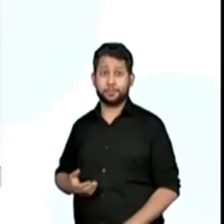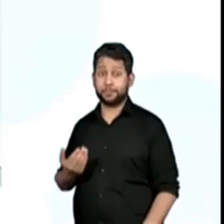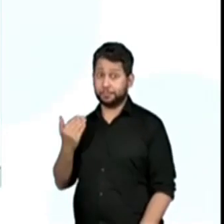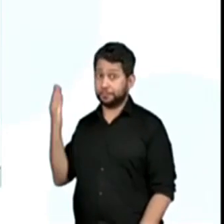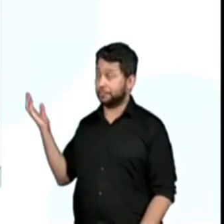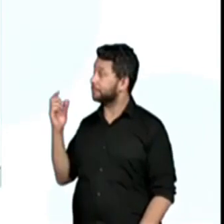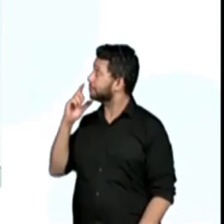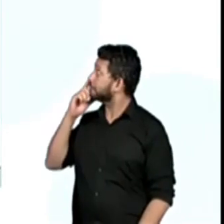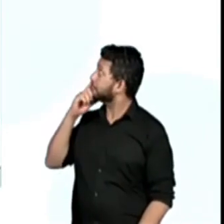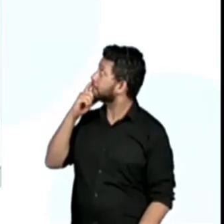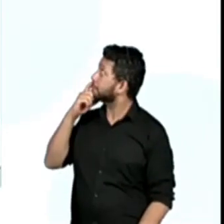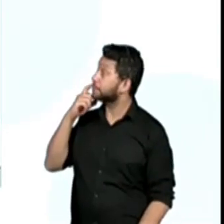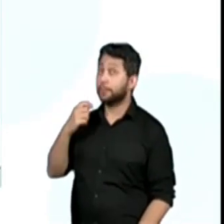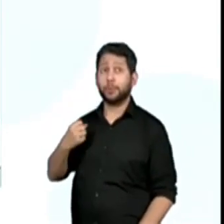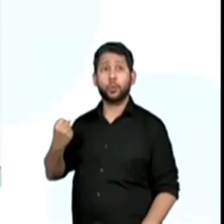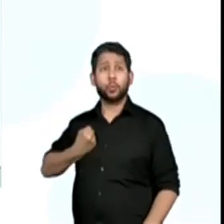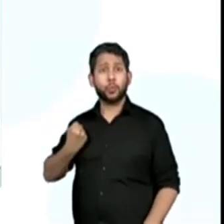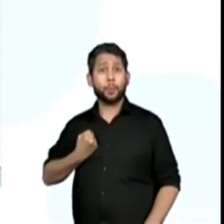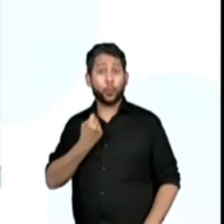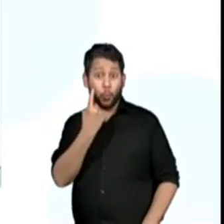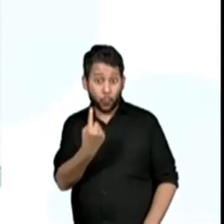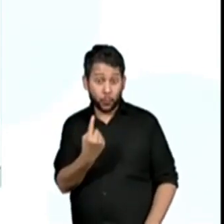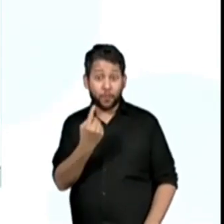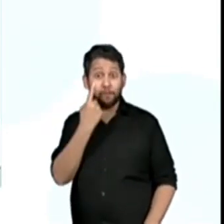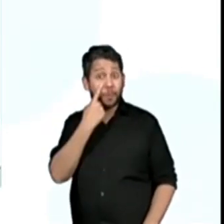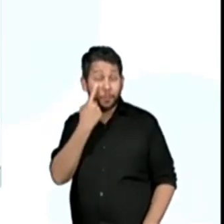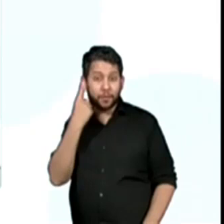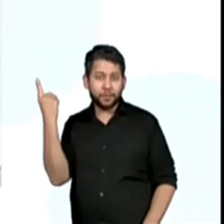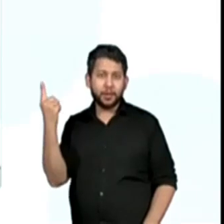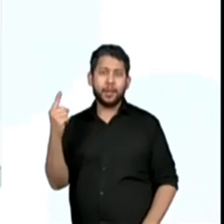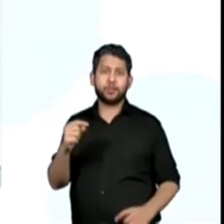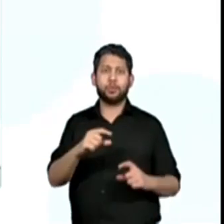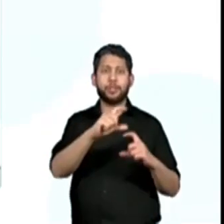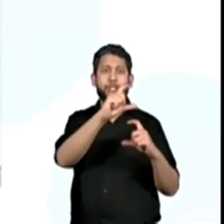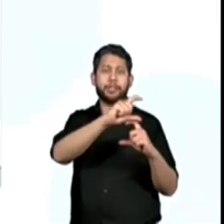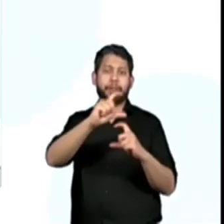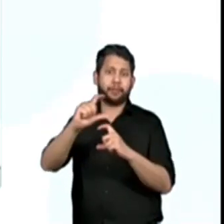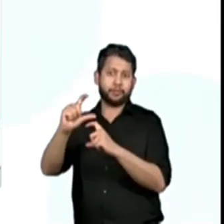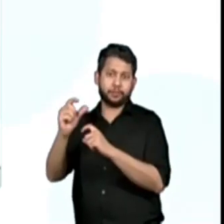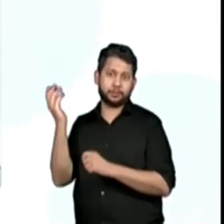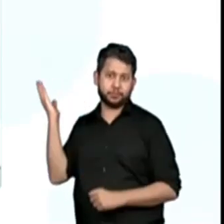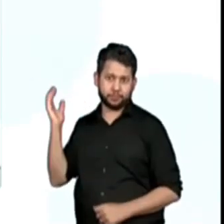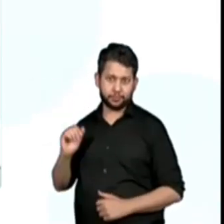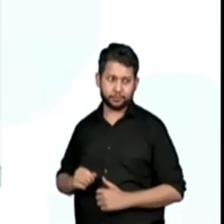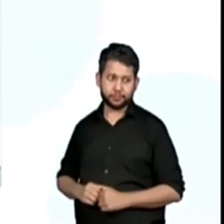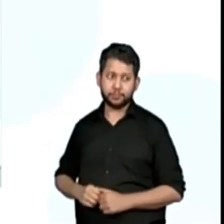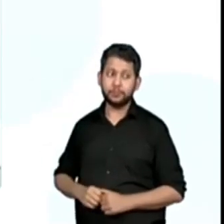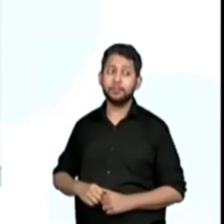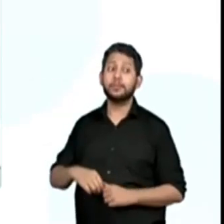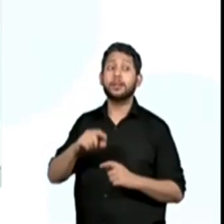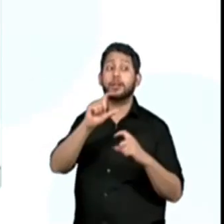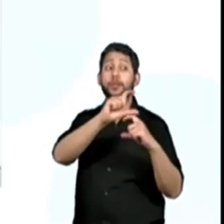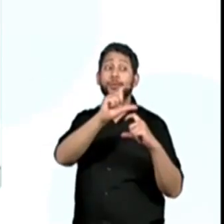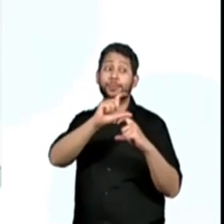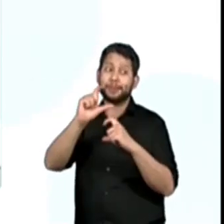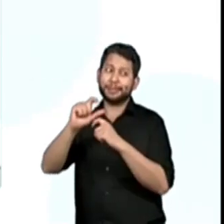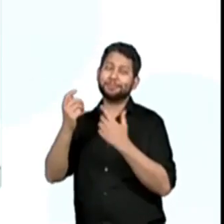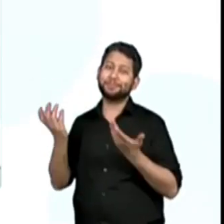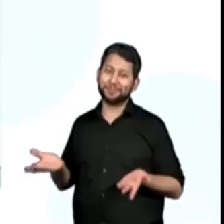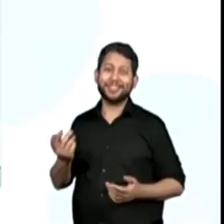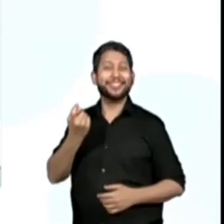Número 1. Leitura da tirinha. Nós lemos essa tirinha